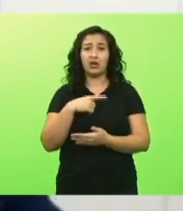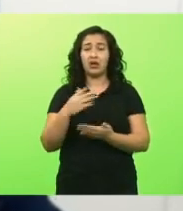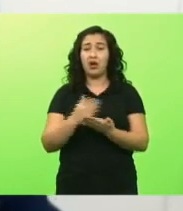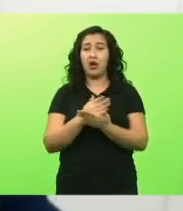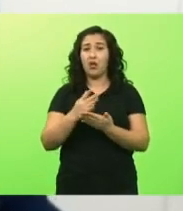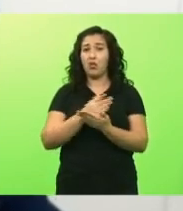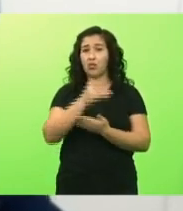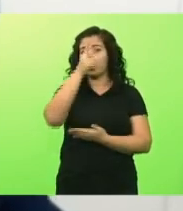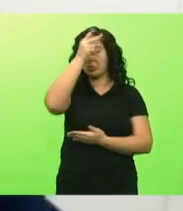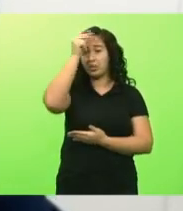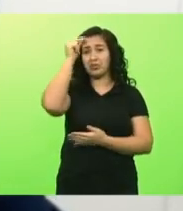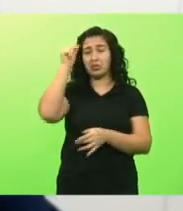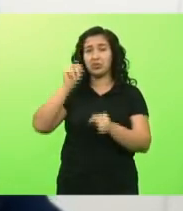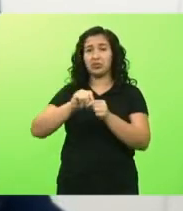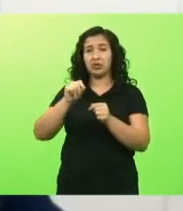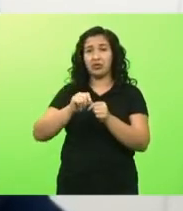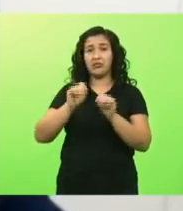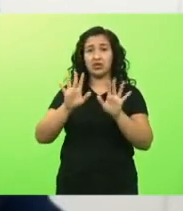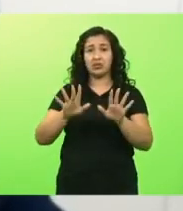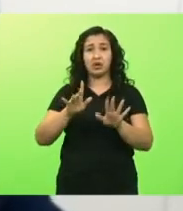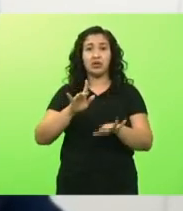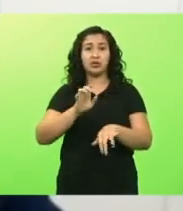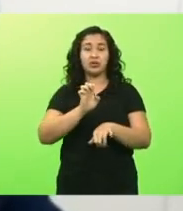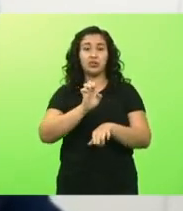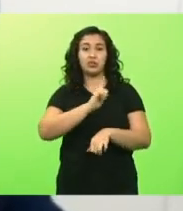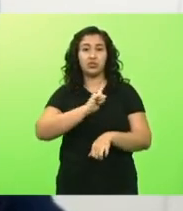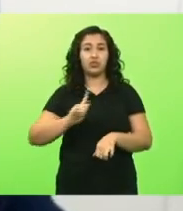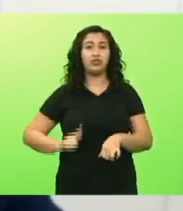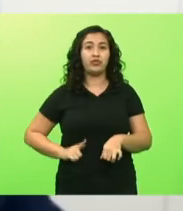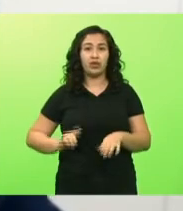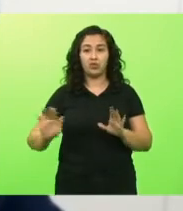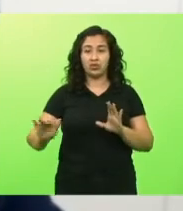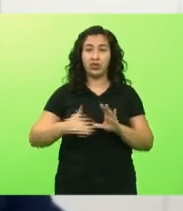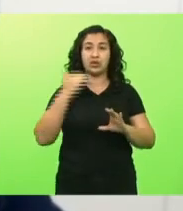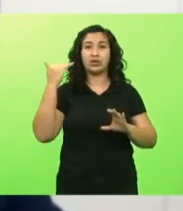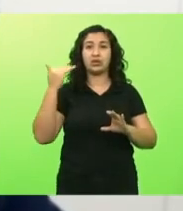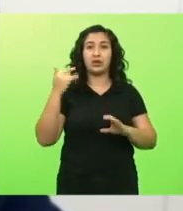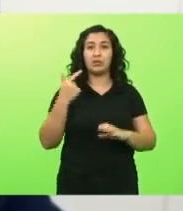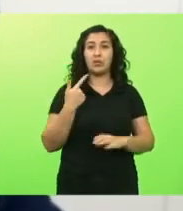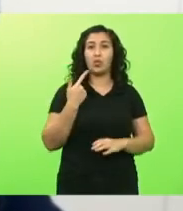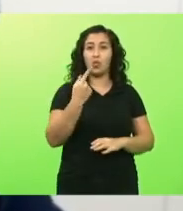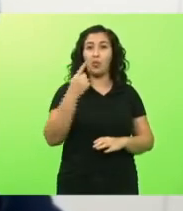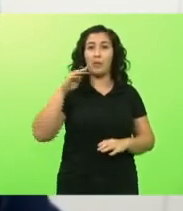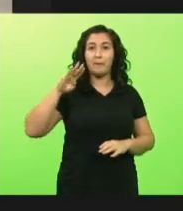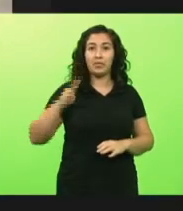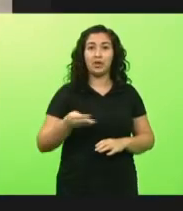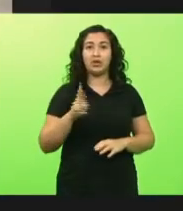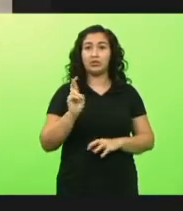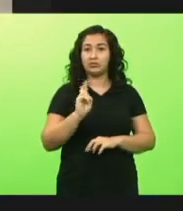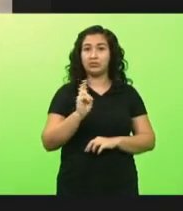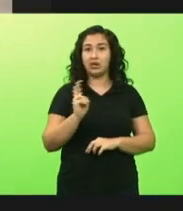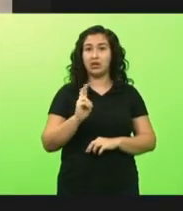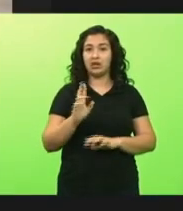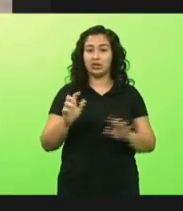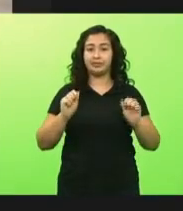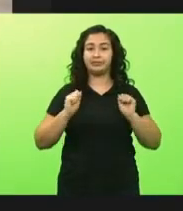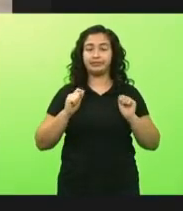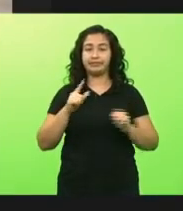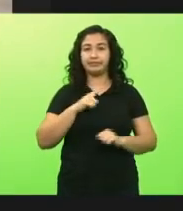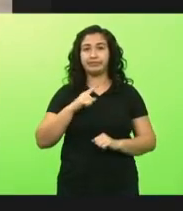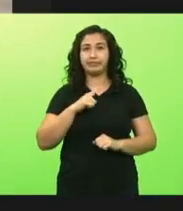Estado, que recebeu mais de 1 bilhão do governo federal, infelizmente, está omisso. Obrigado, senhor